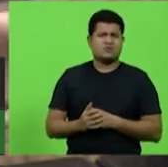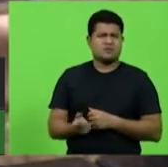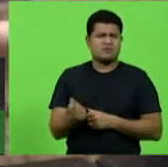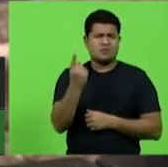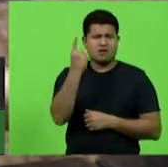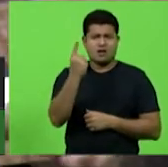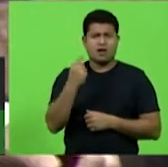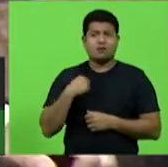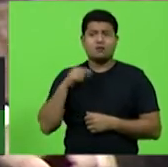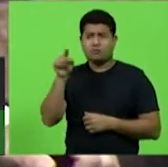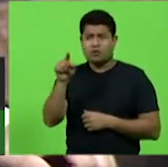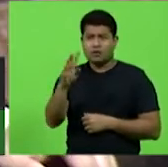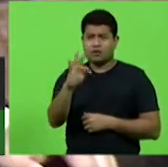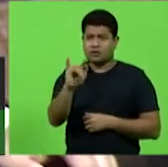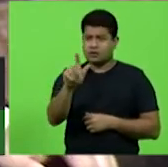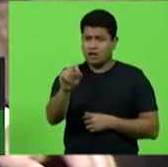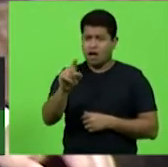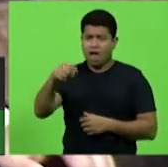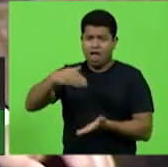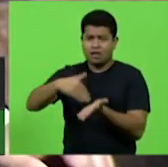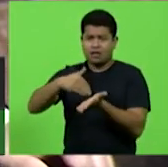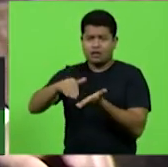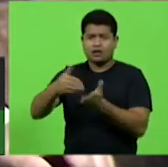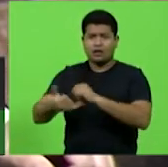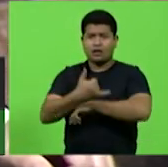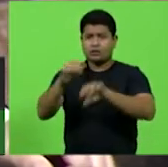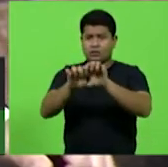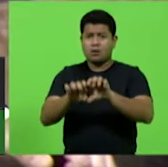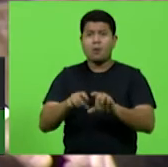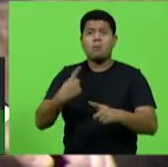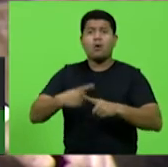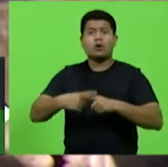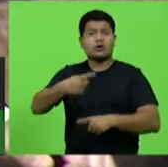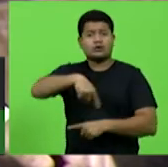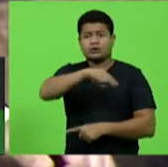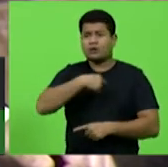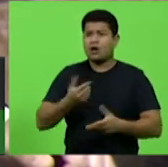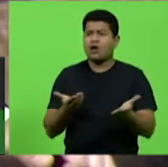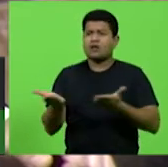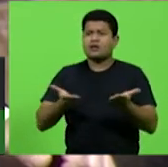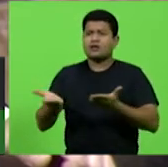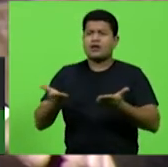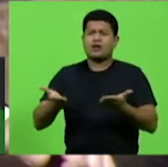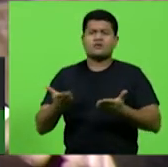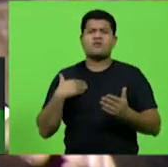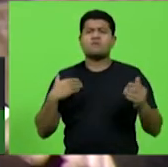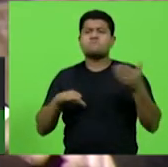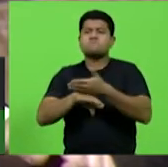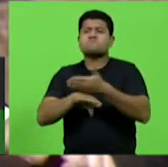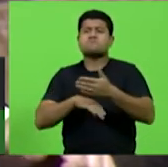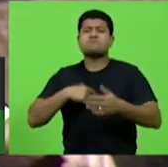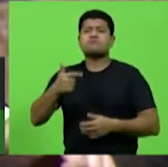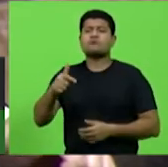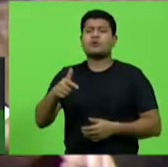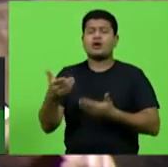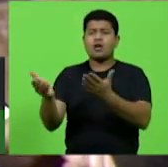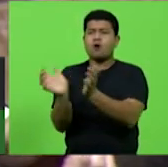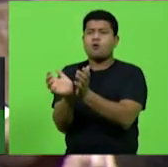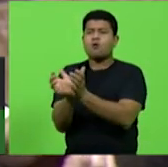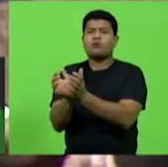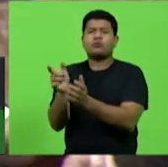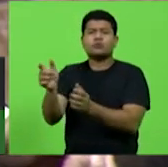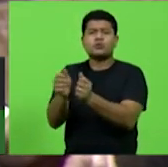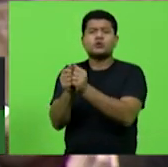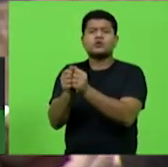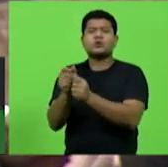de Infraestrutura, por que não fazemos essa licitação? Quem integra esse grupo misterioso e suspeito? Se o